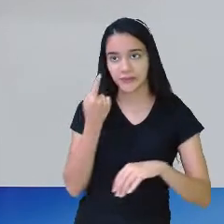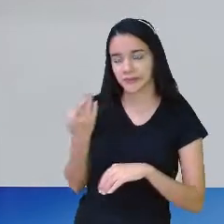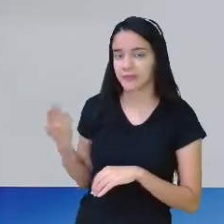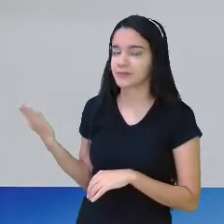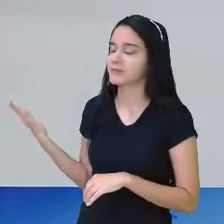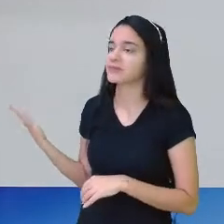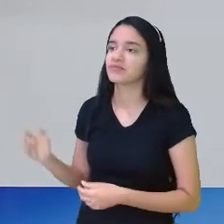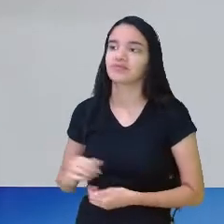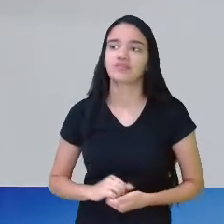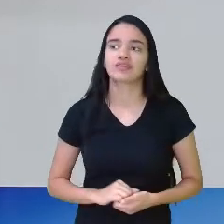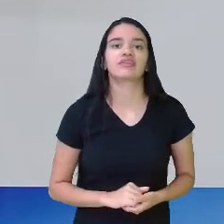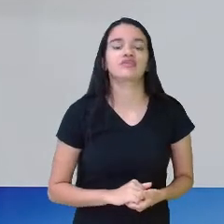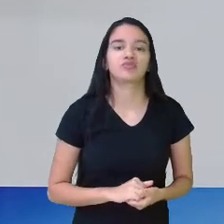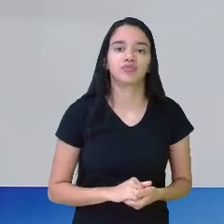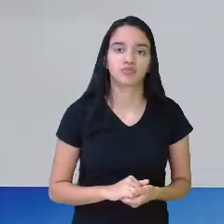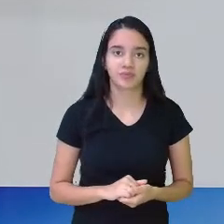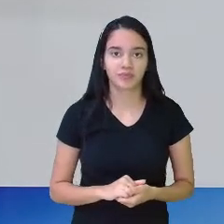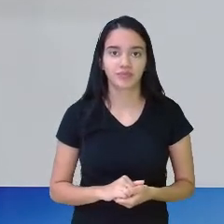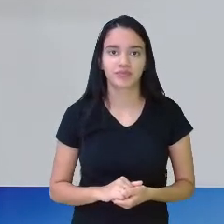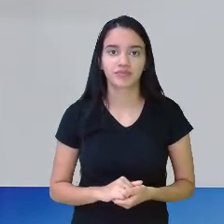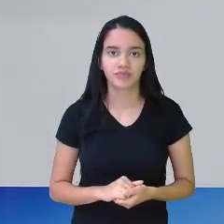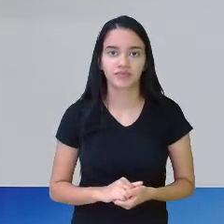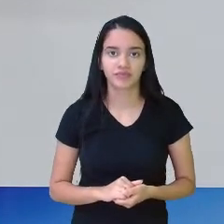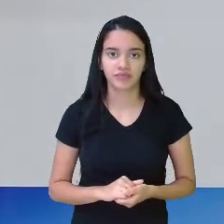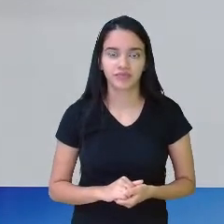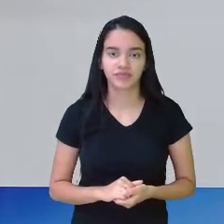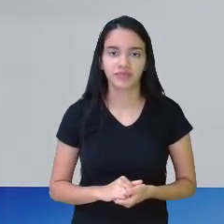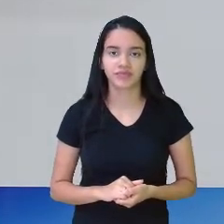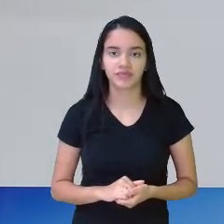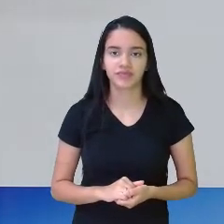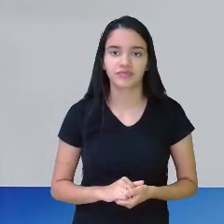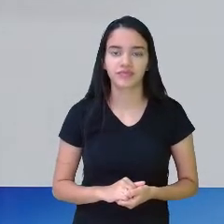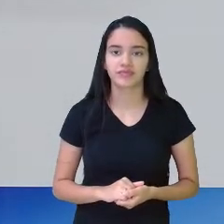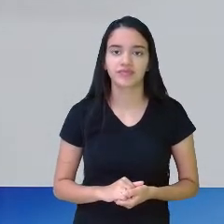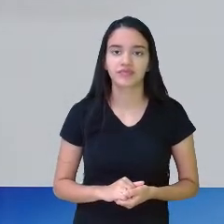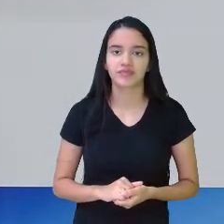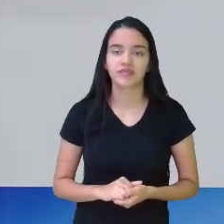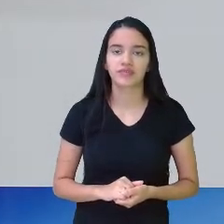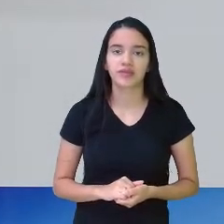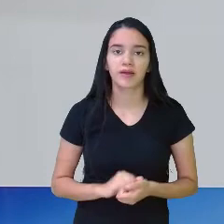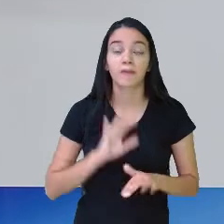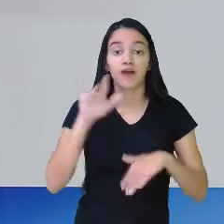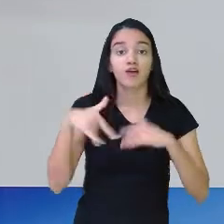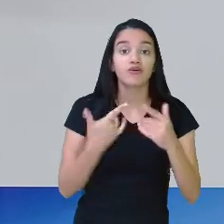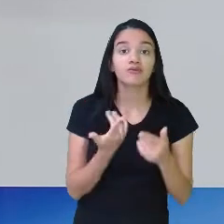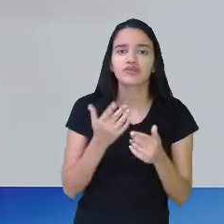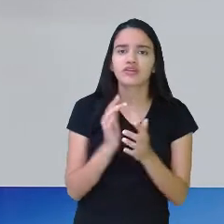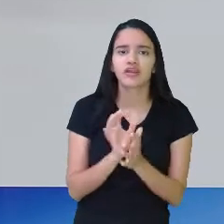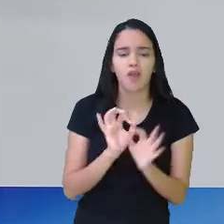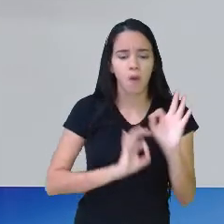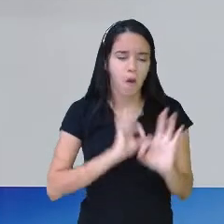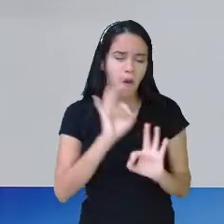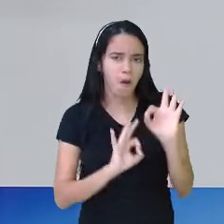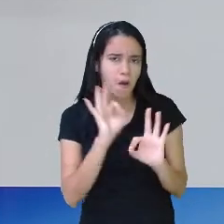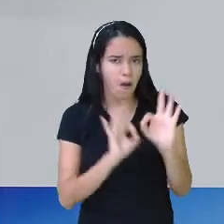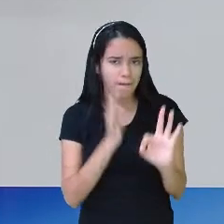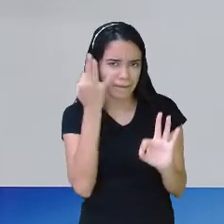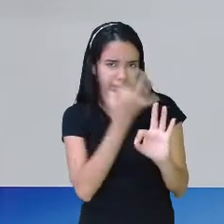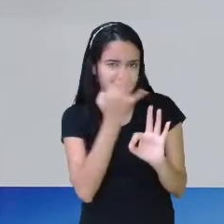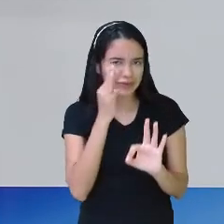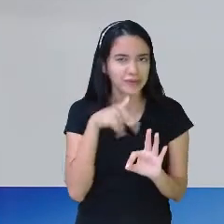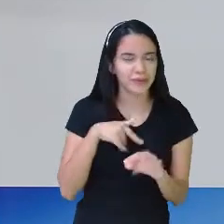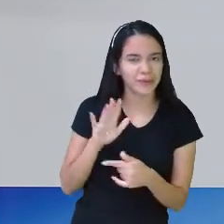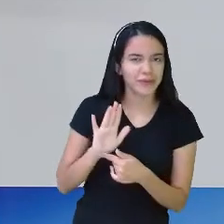peteca. E quando você enrolar na sua peteca, você arruma mais bonitinho, tá? Só estou mostrando mais ou